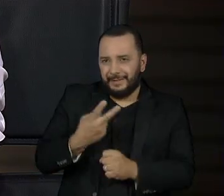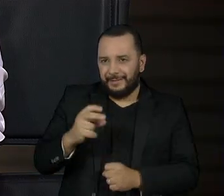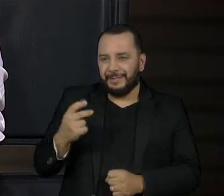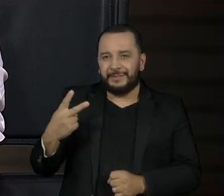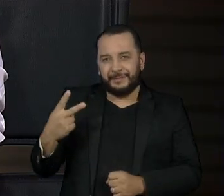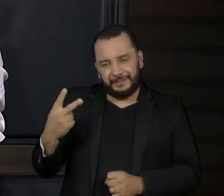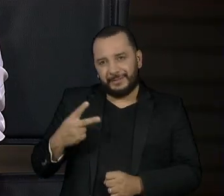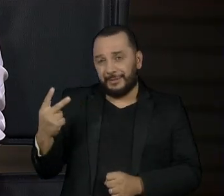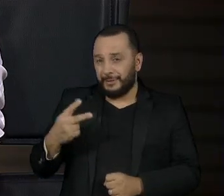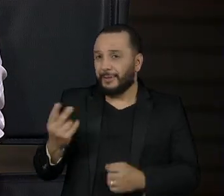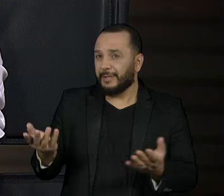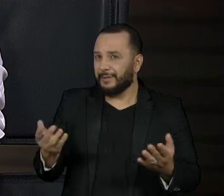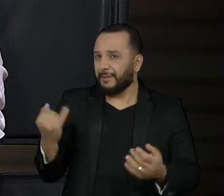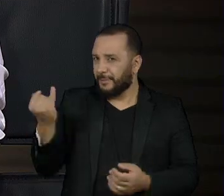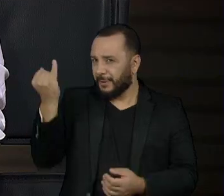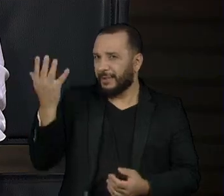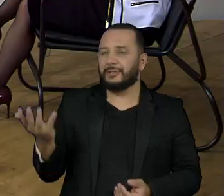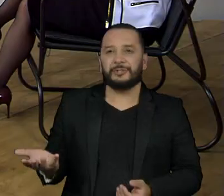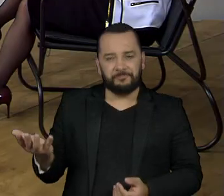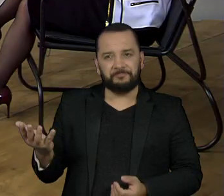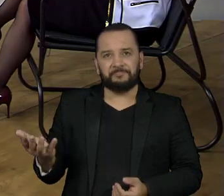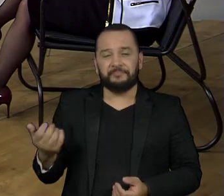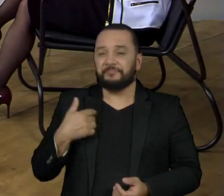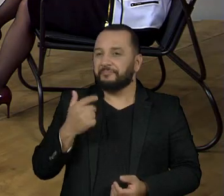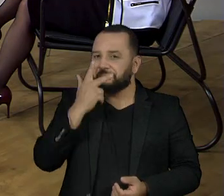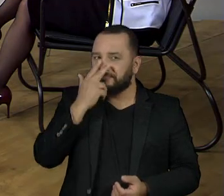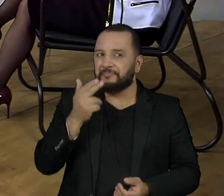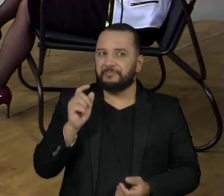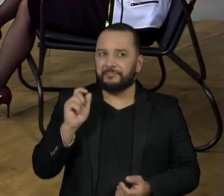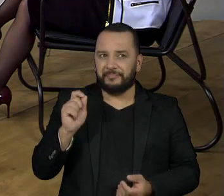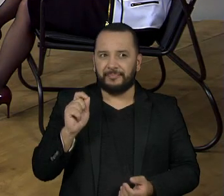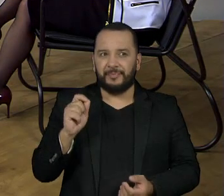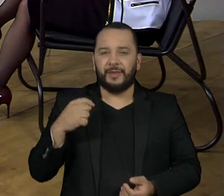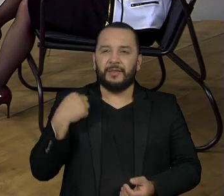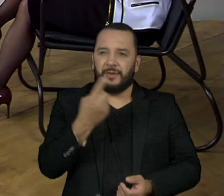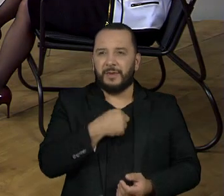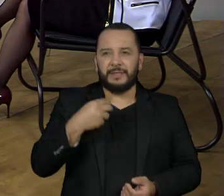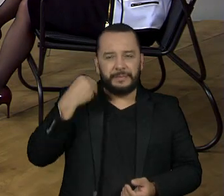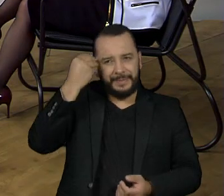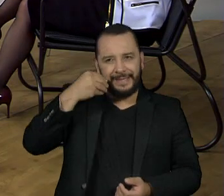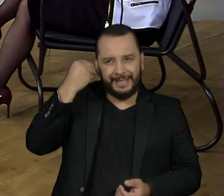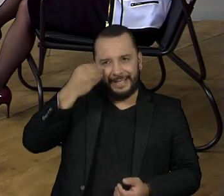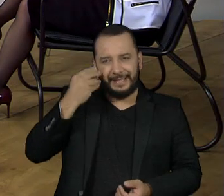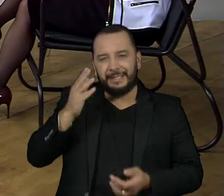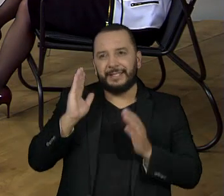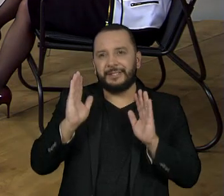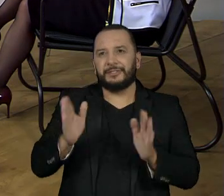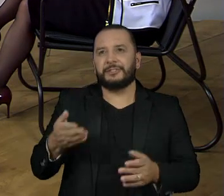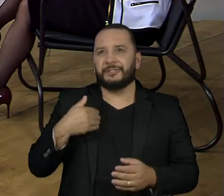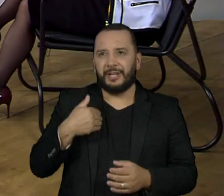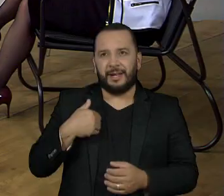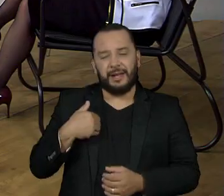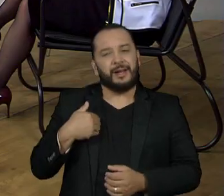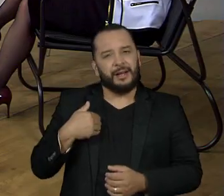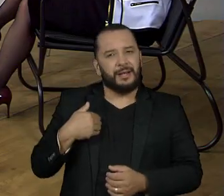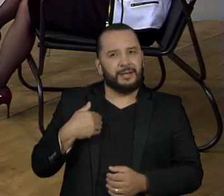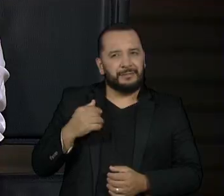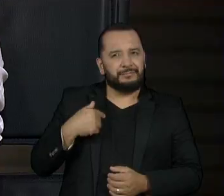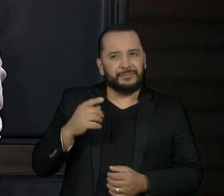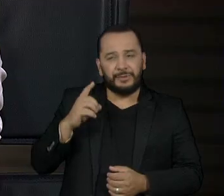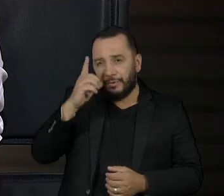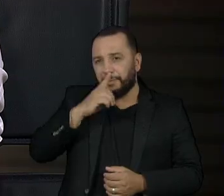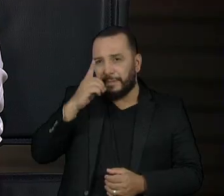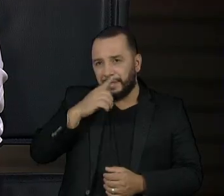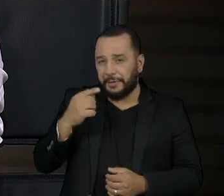muito favorável a essas alianças. Mas acho que a partir do que a gente tem vivenciado ou vivenciou nesse último, né? Foi consagrado nesse último domingo,